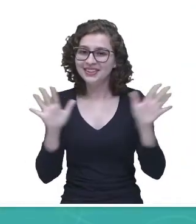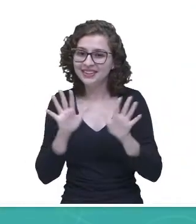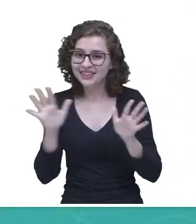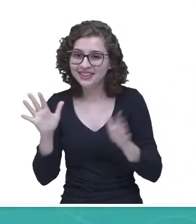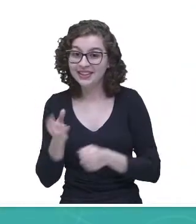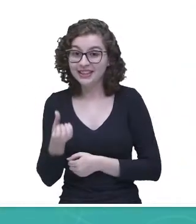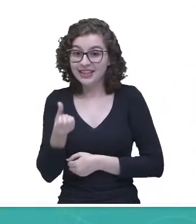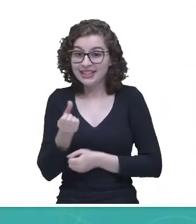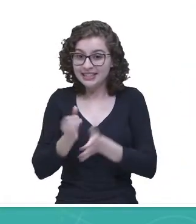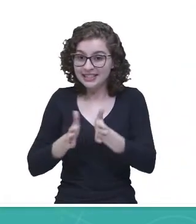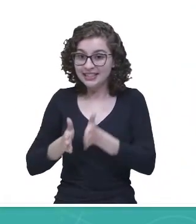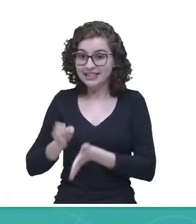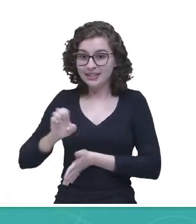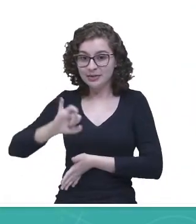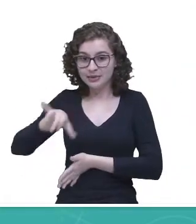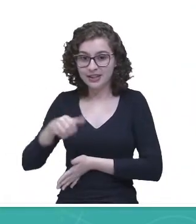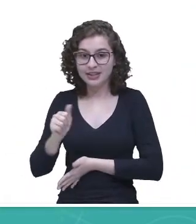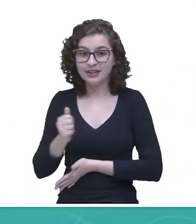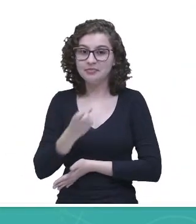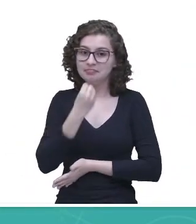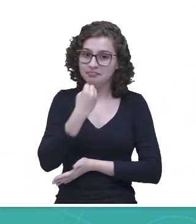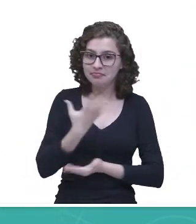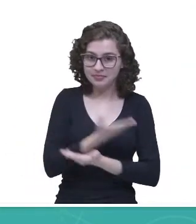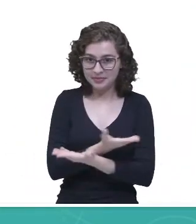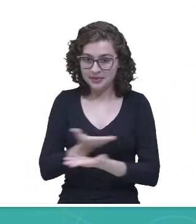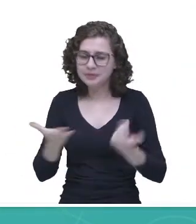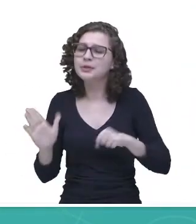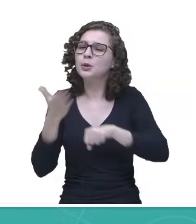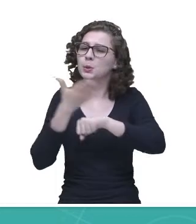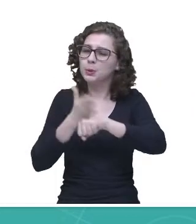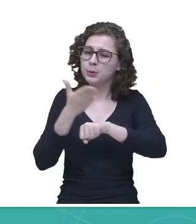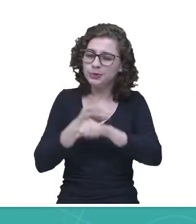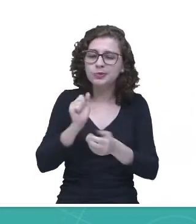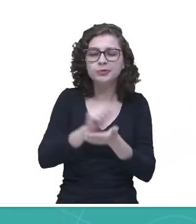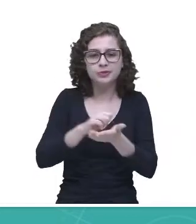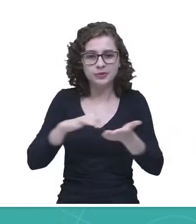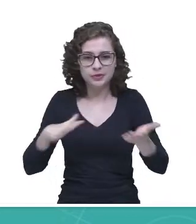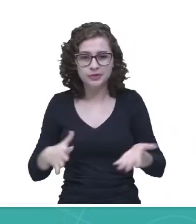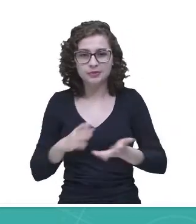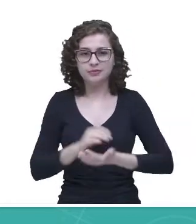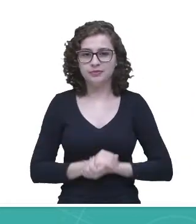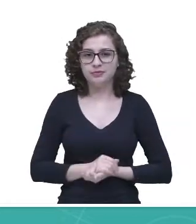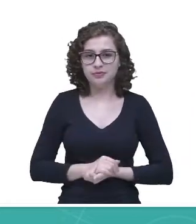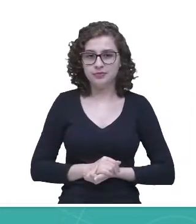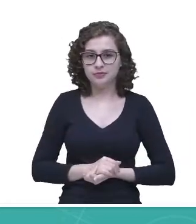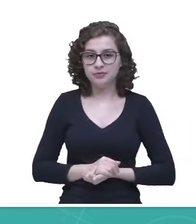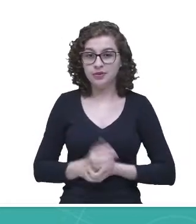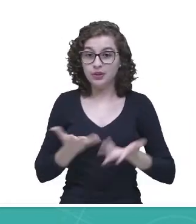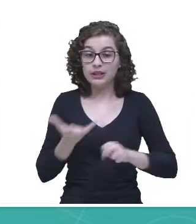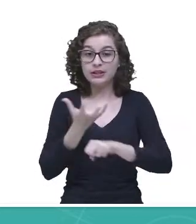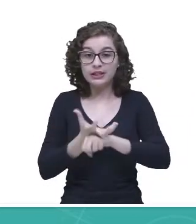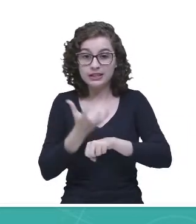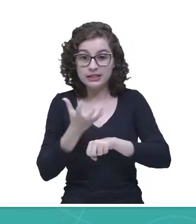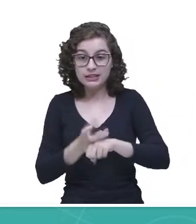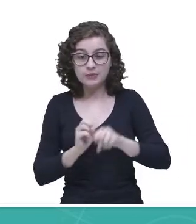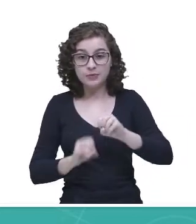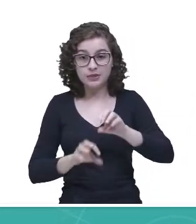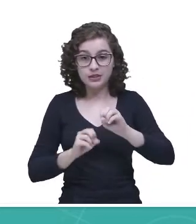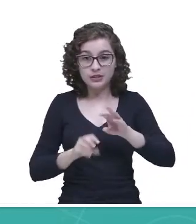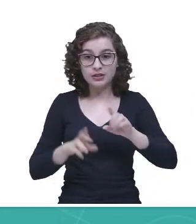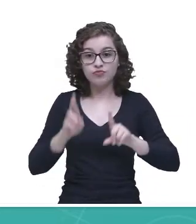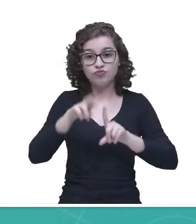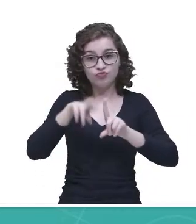sexta etapa. Bem-vindo ao Exercitando, nossa correção de ensino